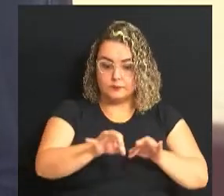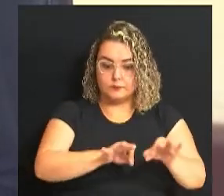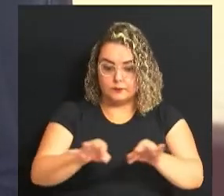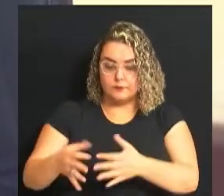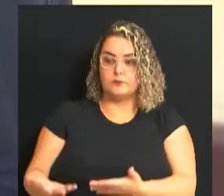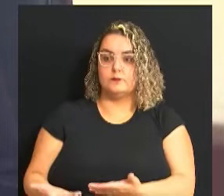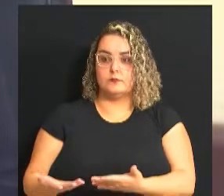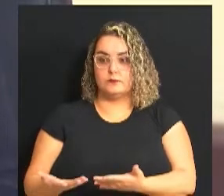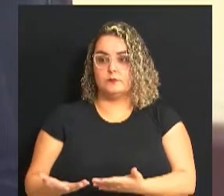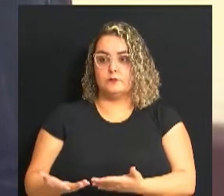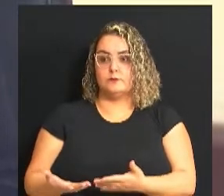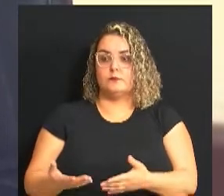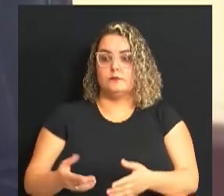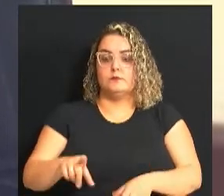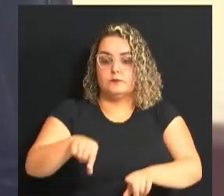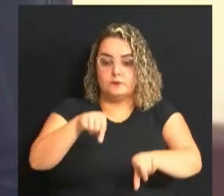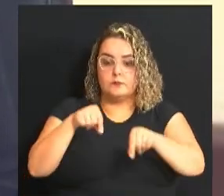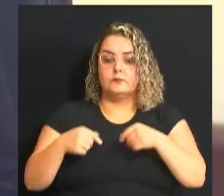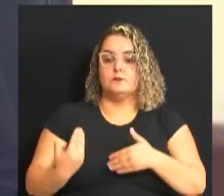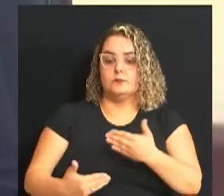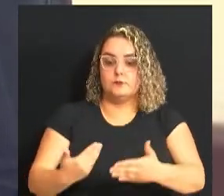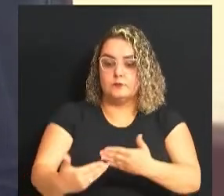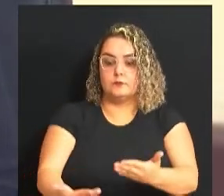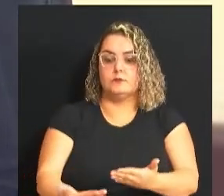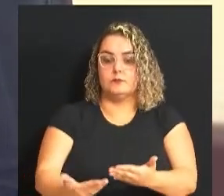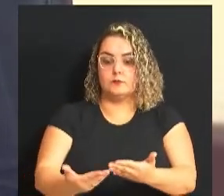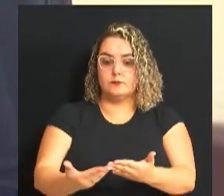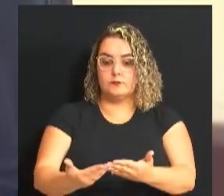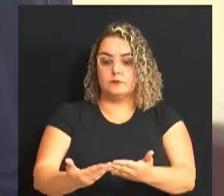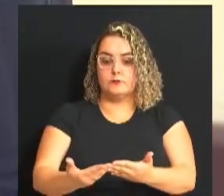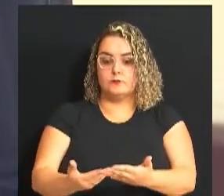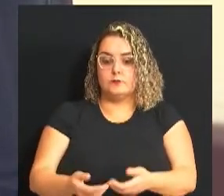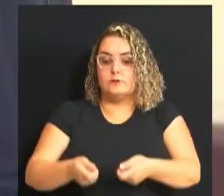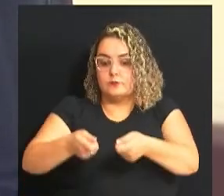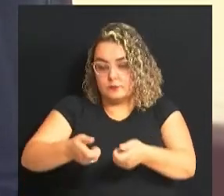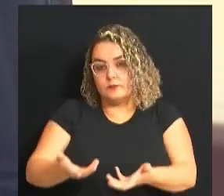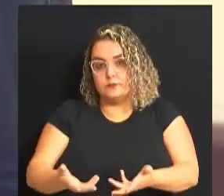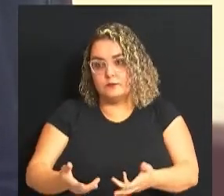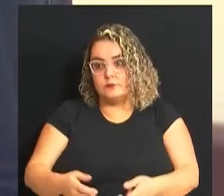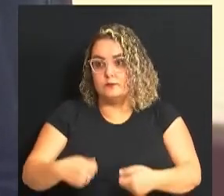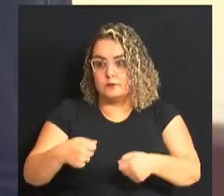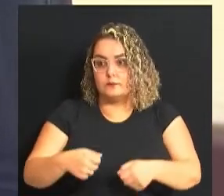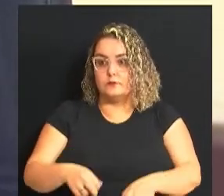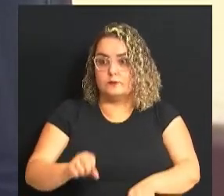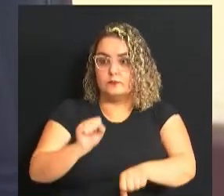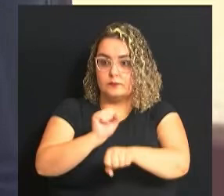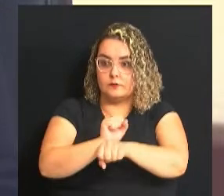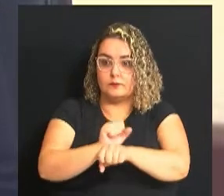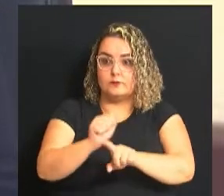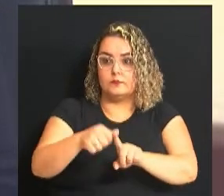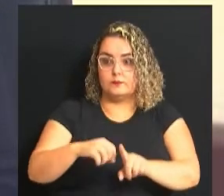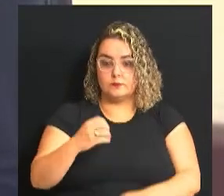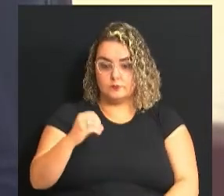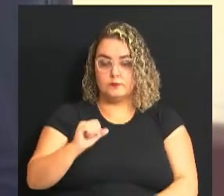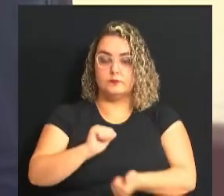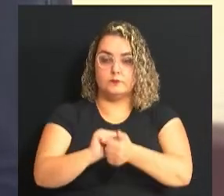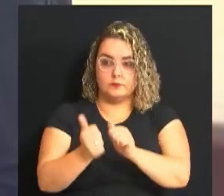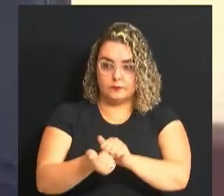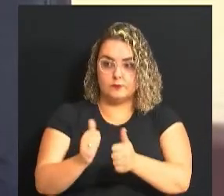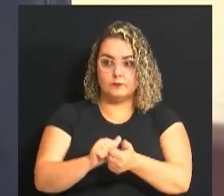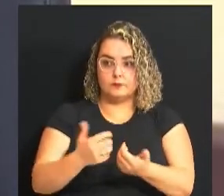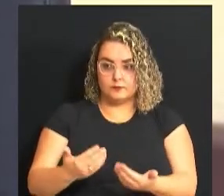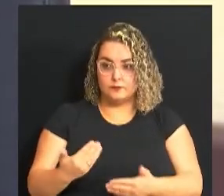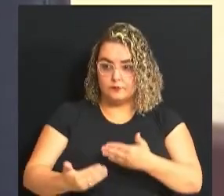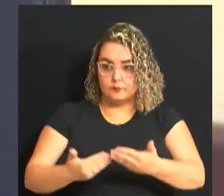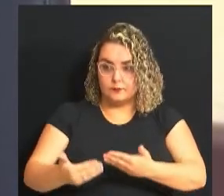escolha nesse processo para garantir. Então, vai ter que esperar outubro para poder adequar aí ao